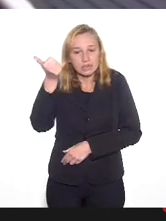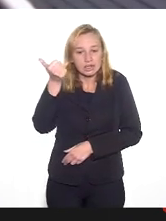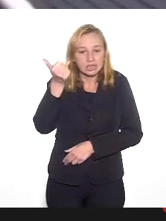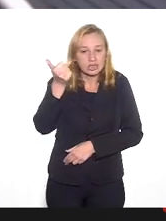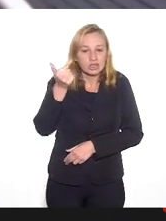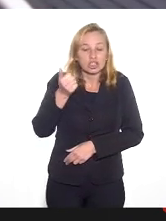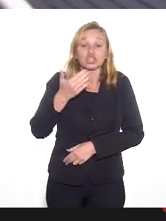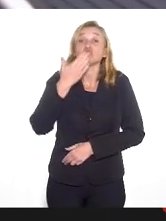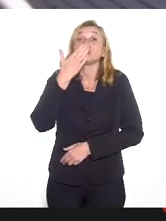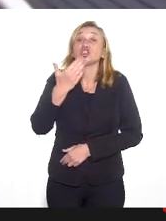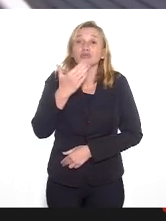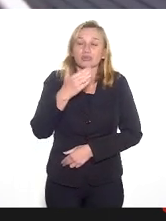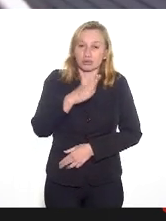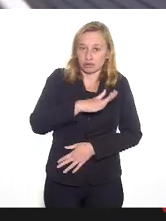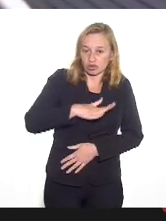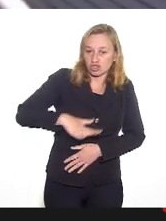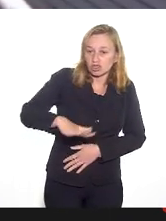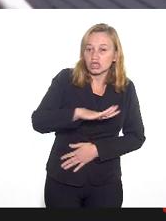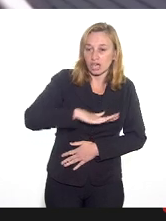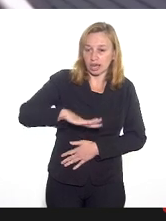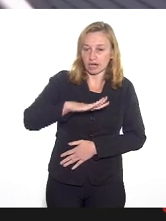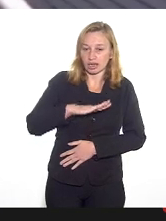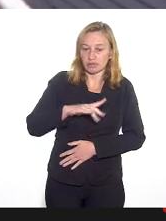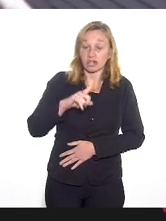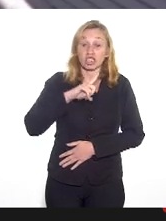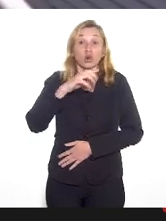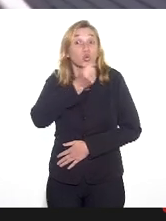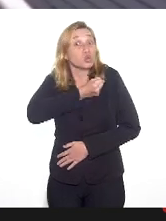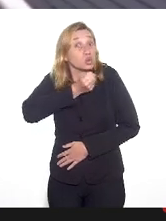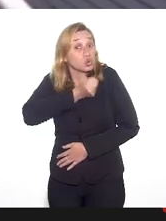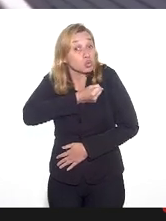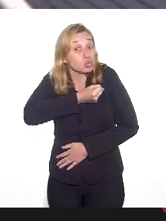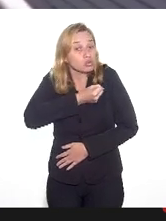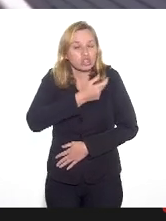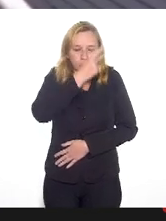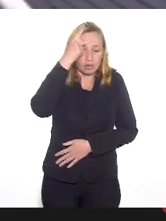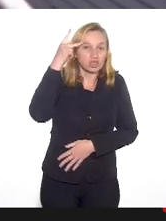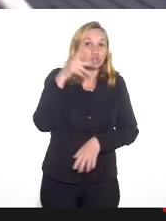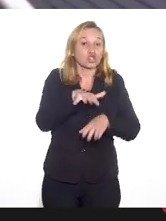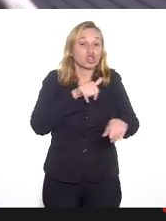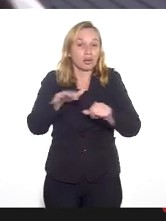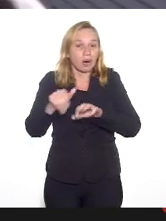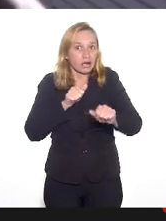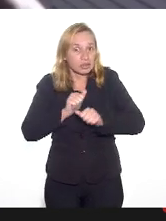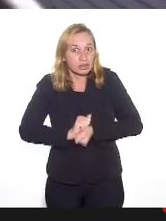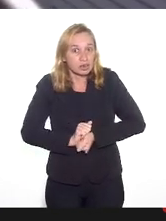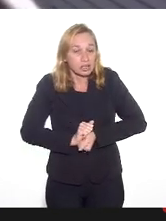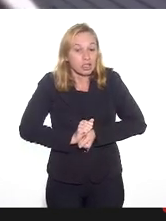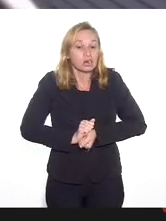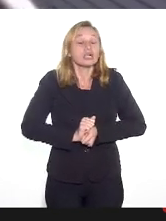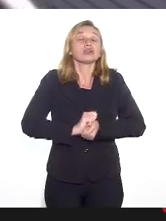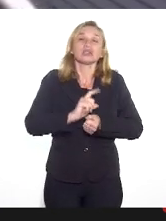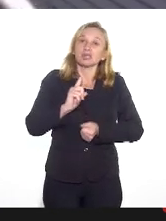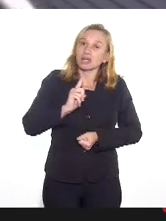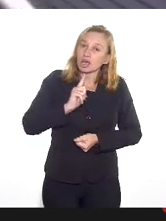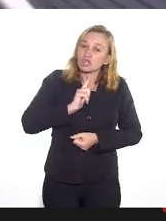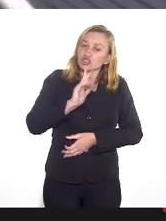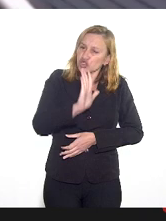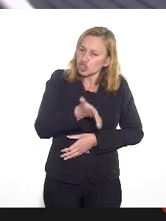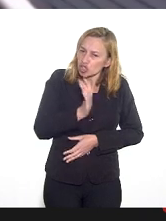para que tipo de especialidade a gente vai ter um número de pessoas chamadas para que a gente já tenha